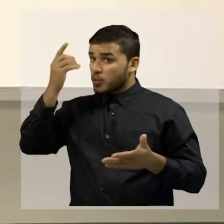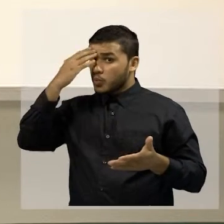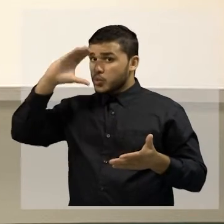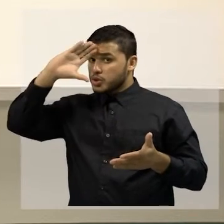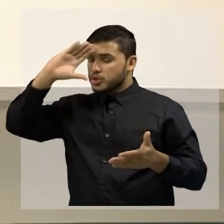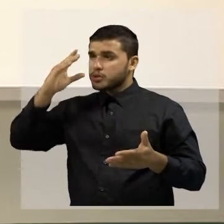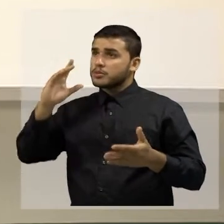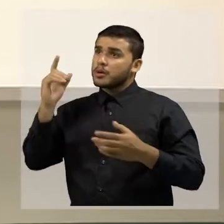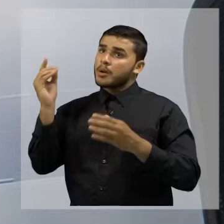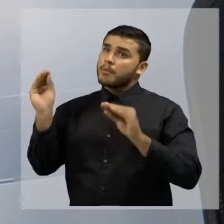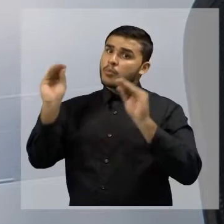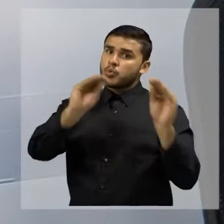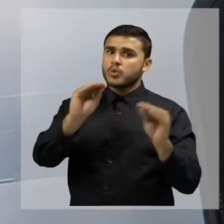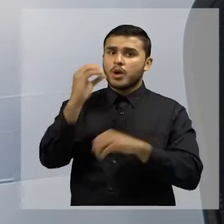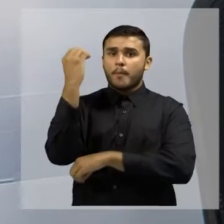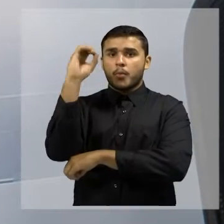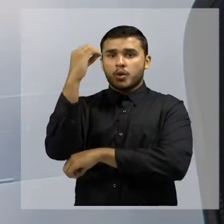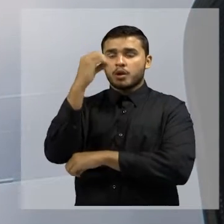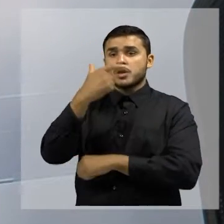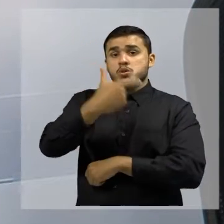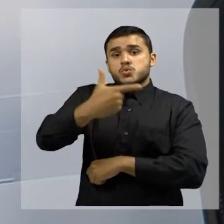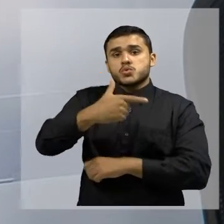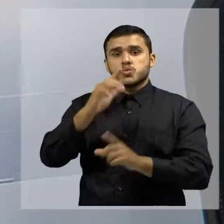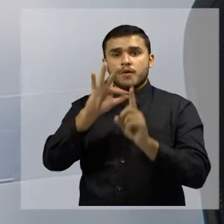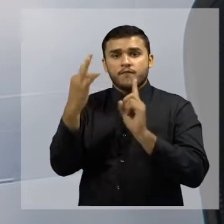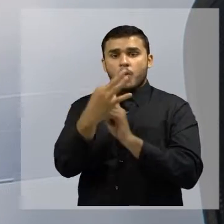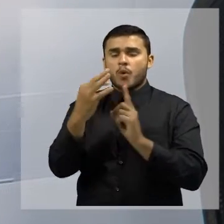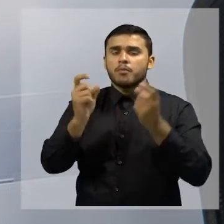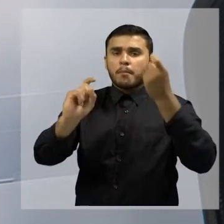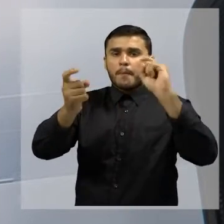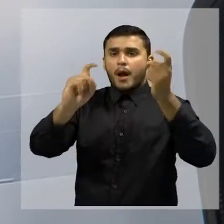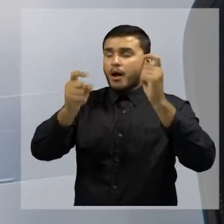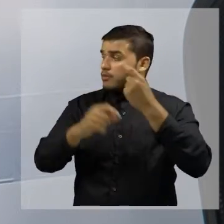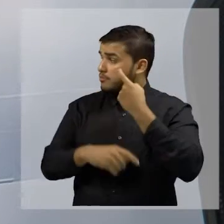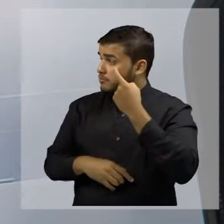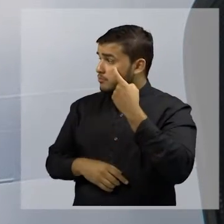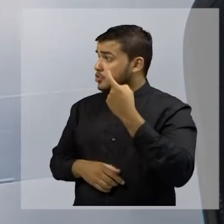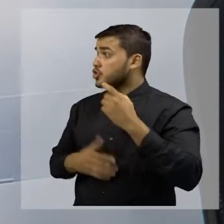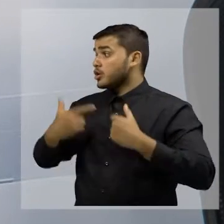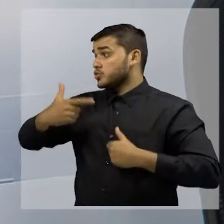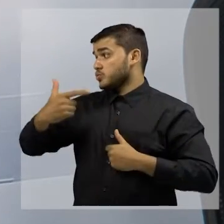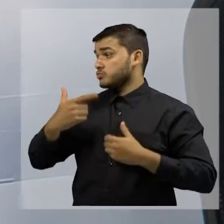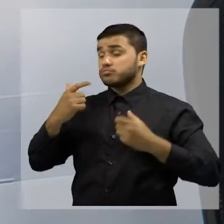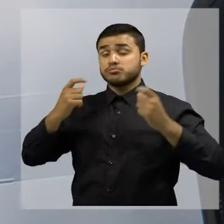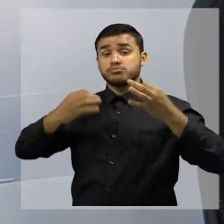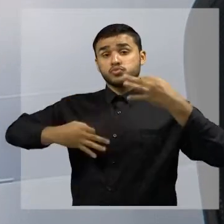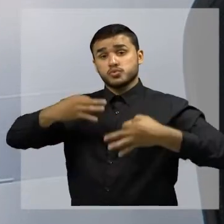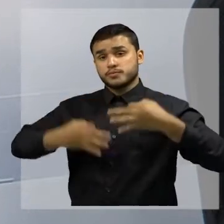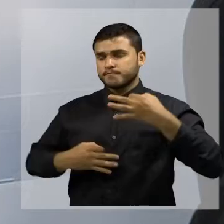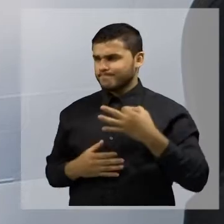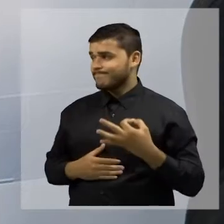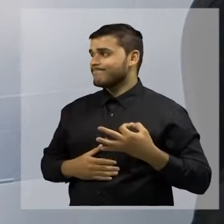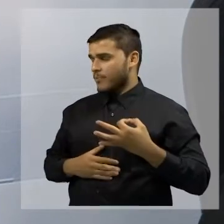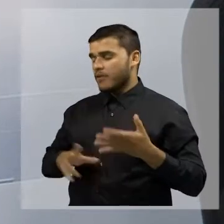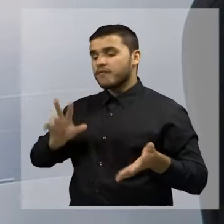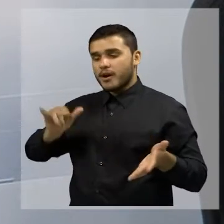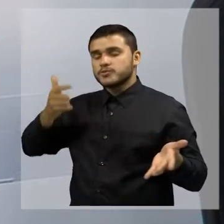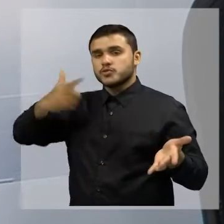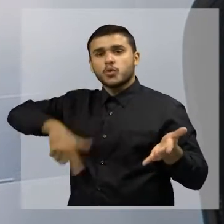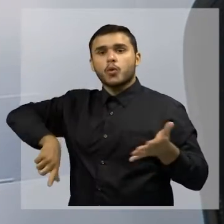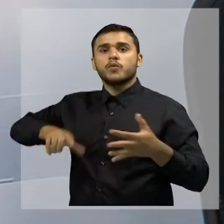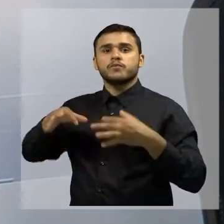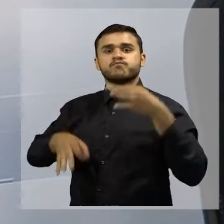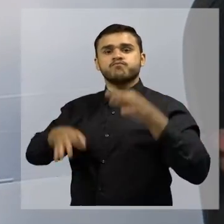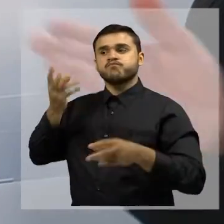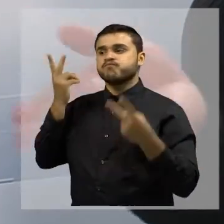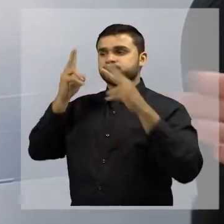Porto Alegre, está na segunda instância, que eu acho difícil o presidente também conseguir escapar de uma segunda condenação, que eu acho